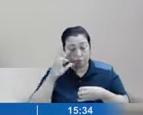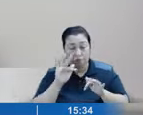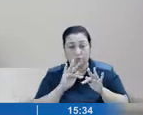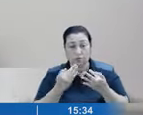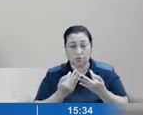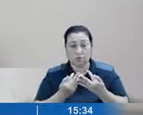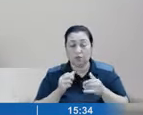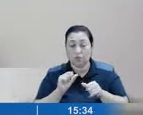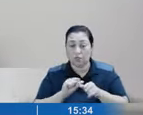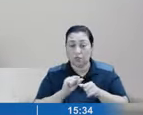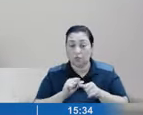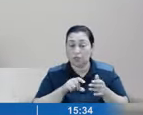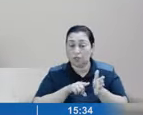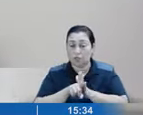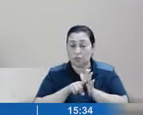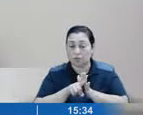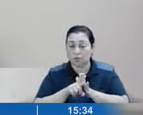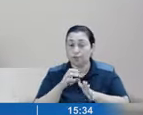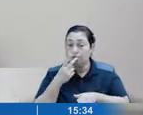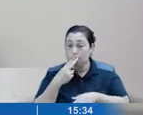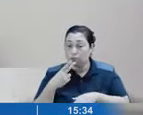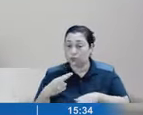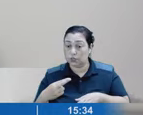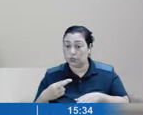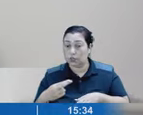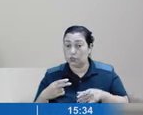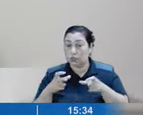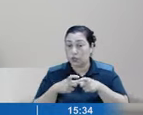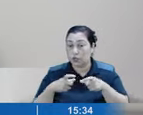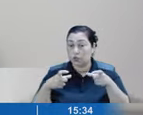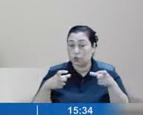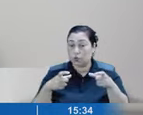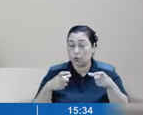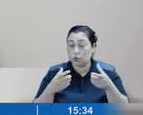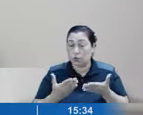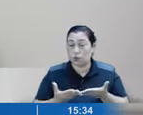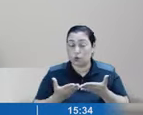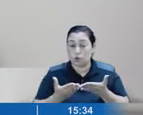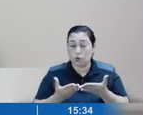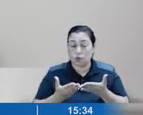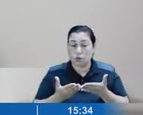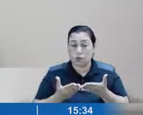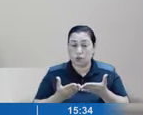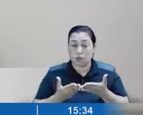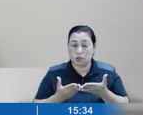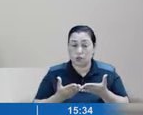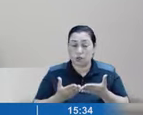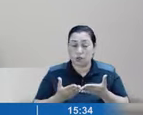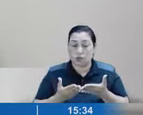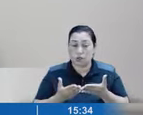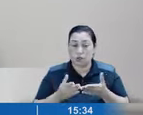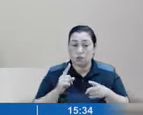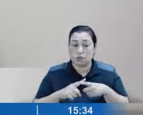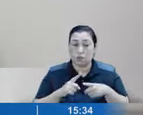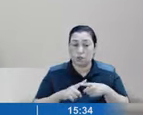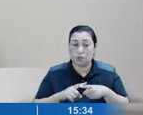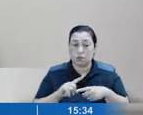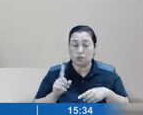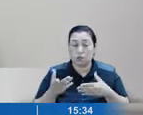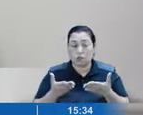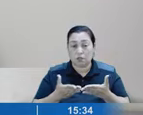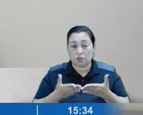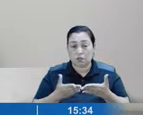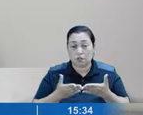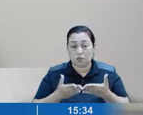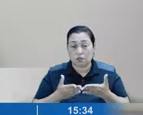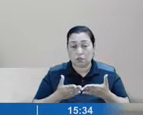familiar, e fizeram a pesquisa de sangue oculto. Aumentou muito, muito a precisão do exame, porque não é um exame tão